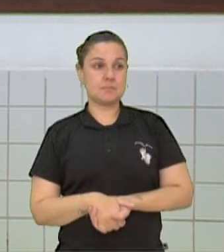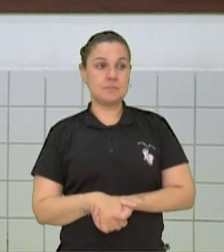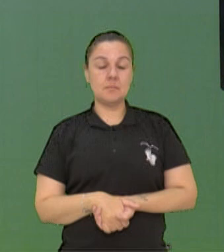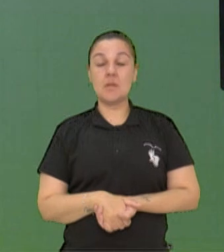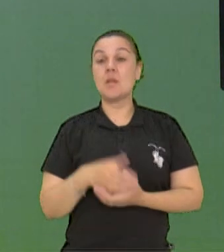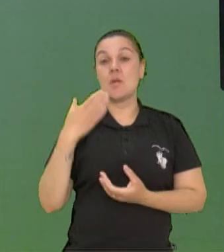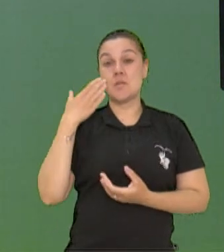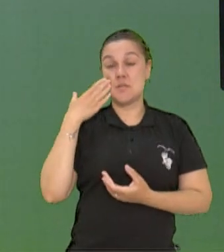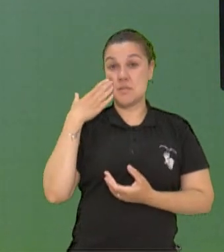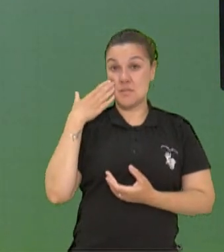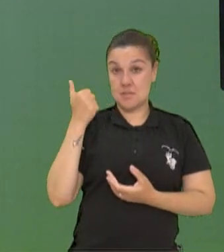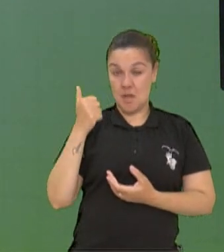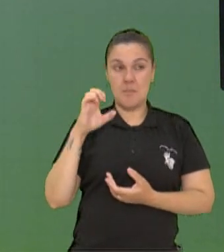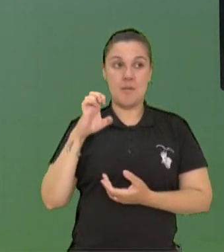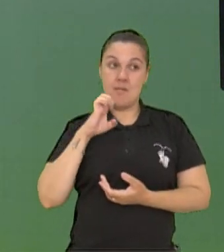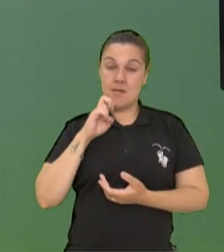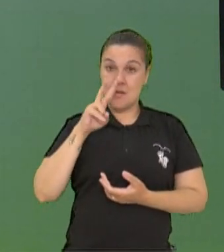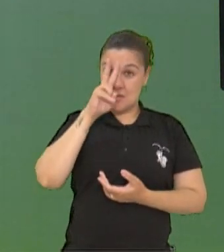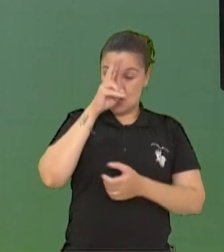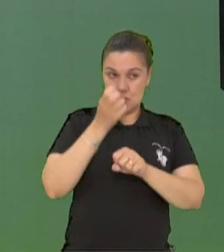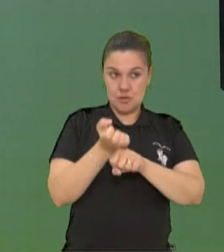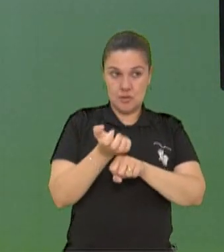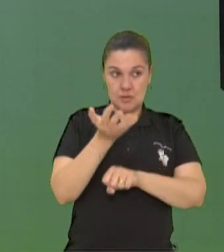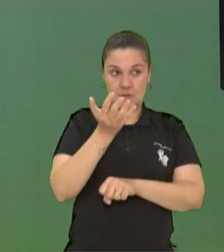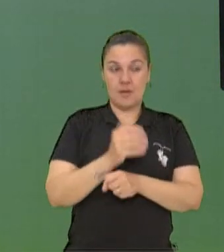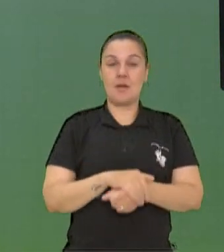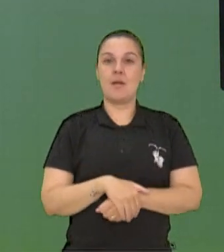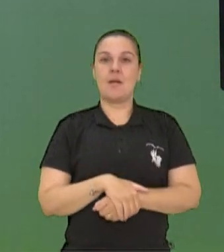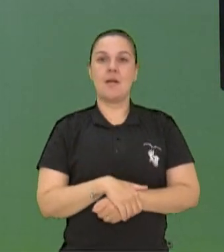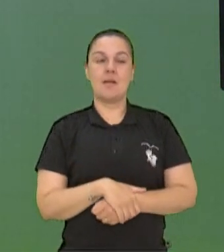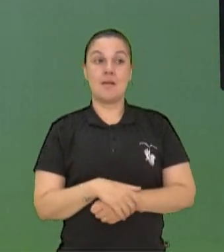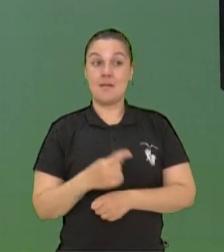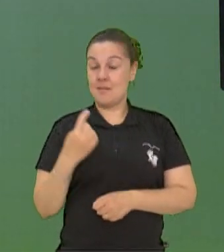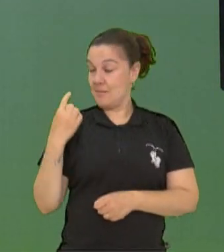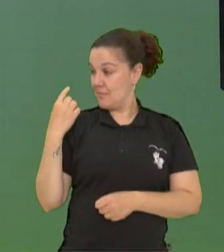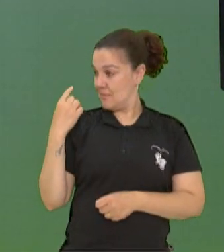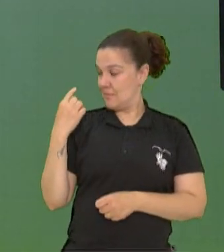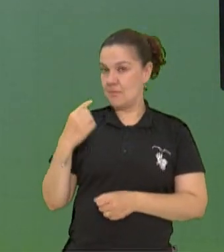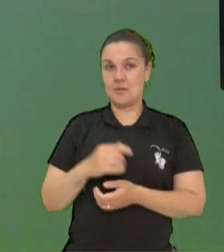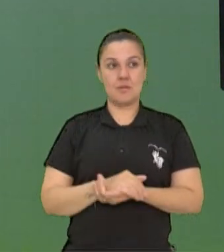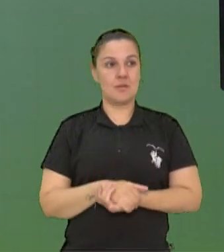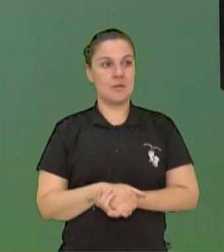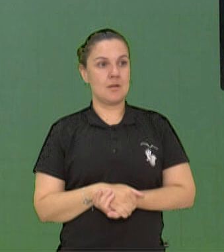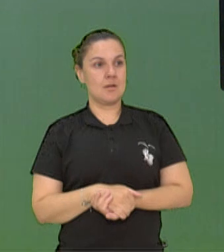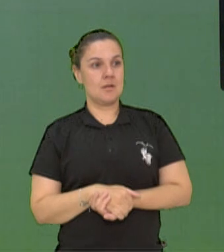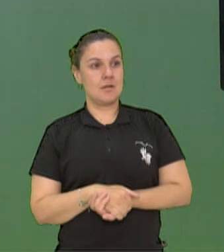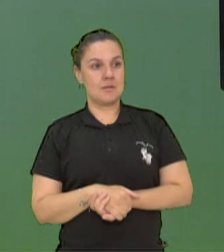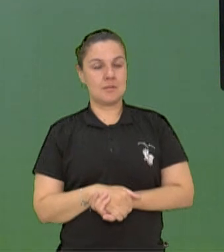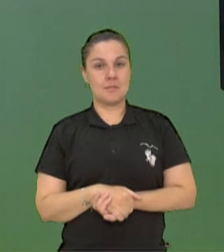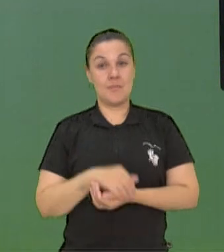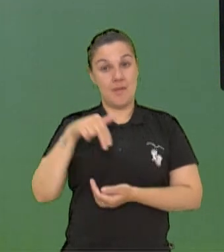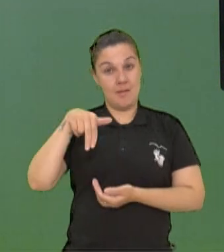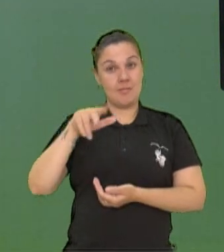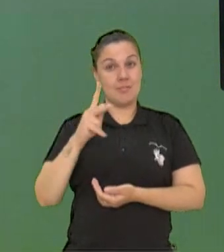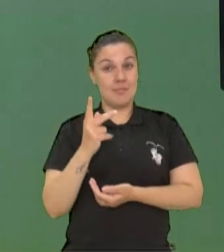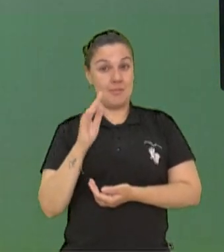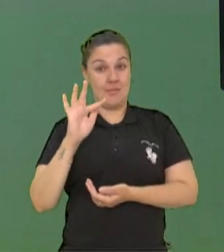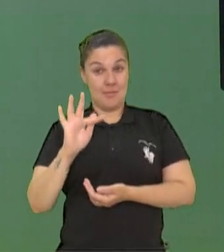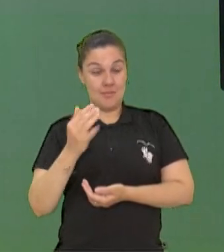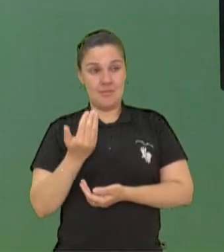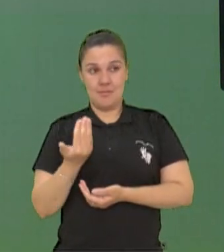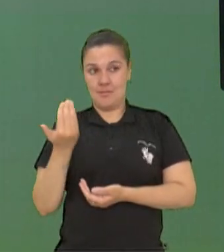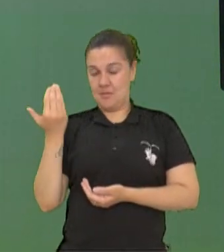Você sabe que a energia é NH, pessoal, NHF,